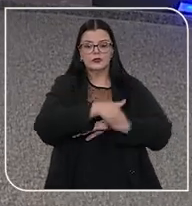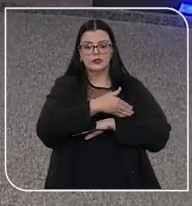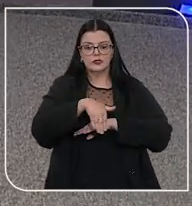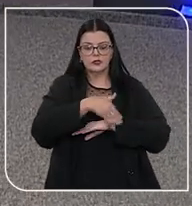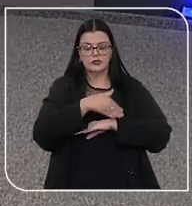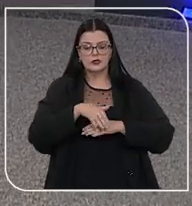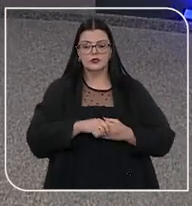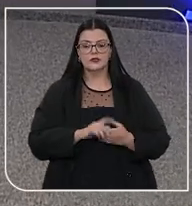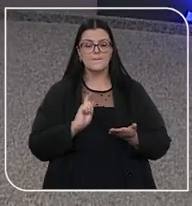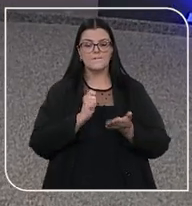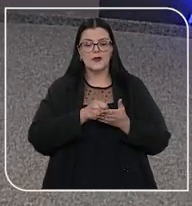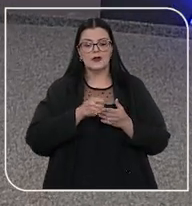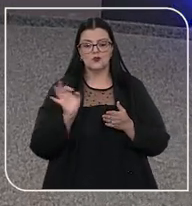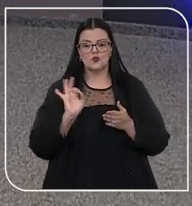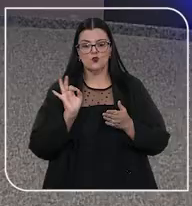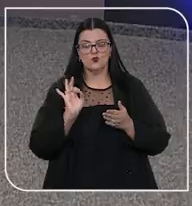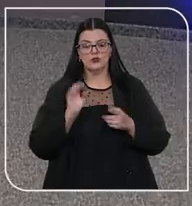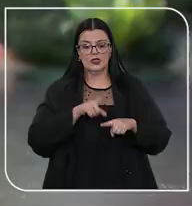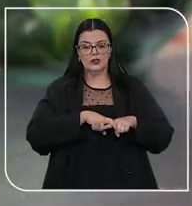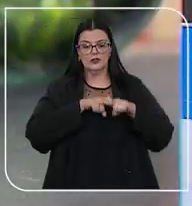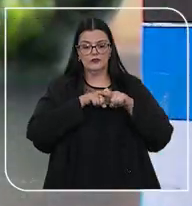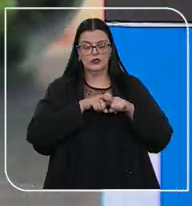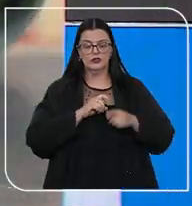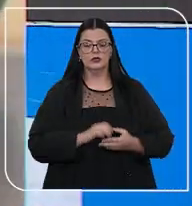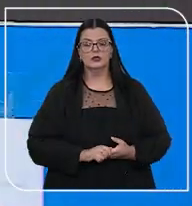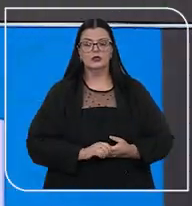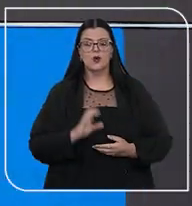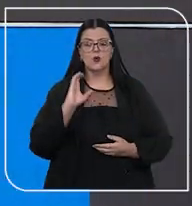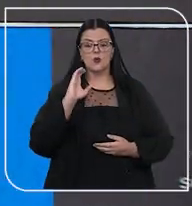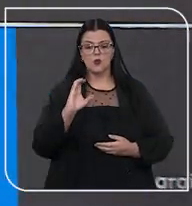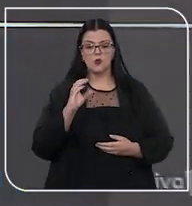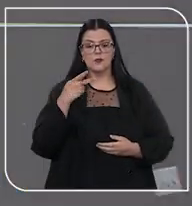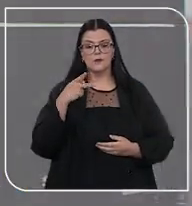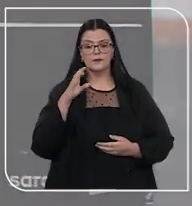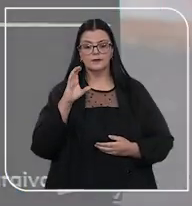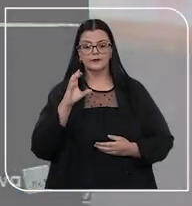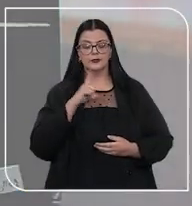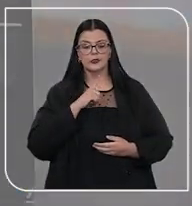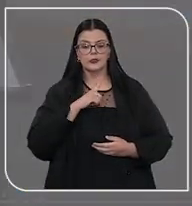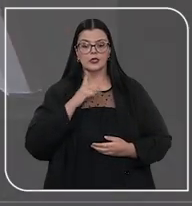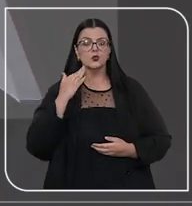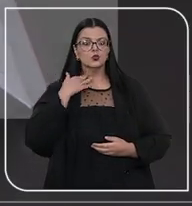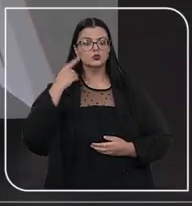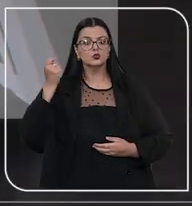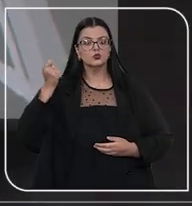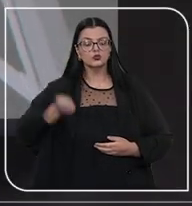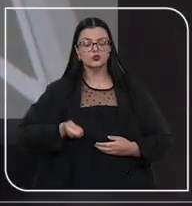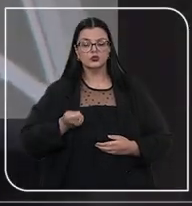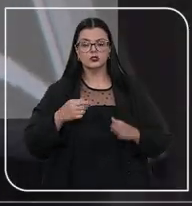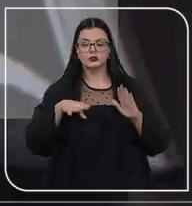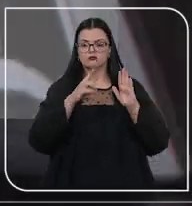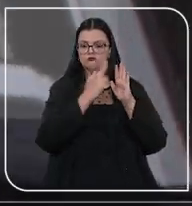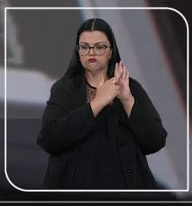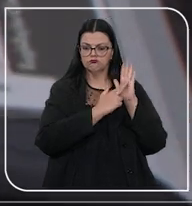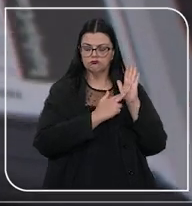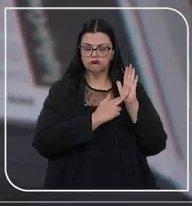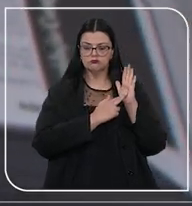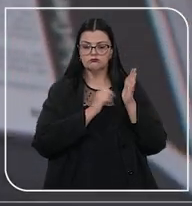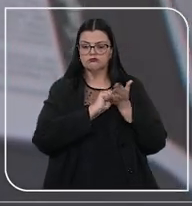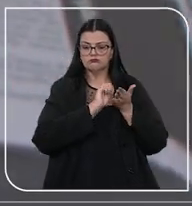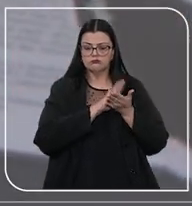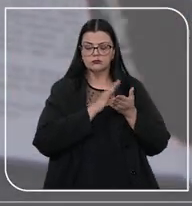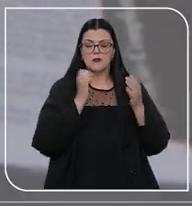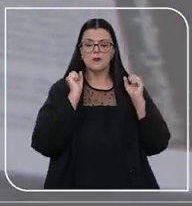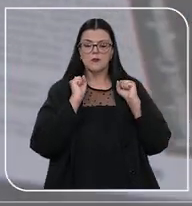para não pagar o que estava devendo. O Código de Processo Civil estabelece que o juiz pode adotar todas as